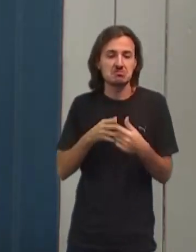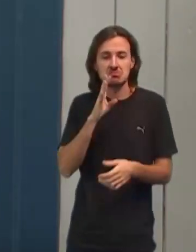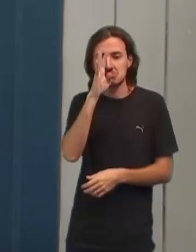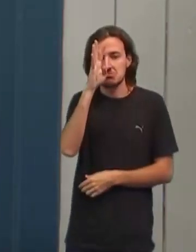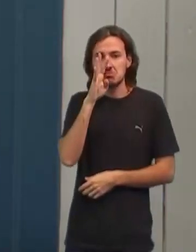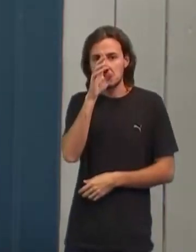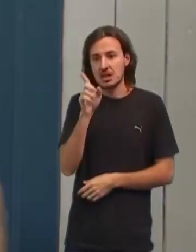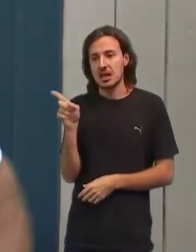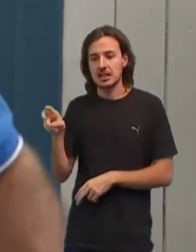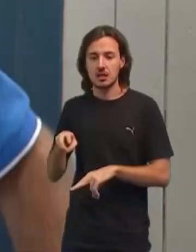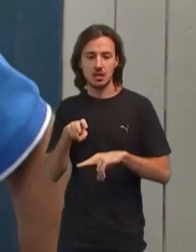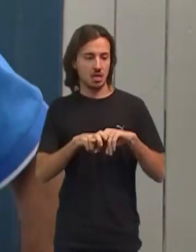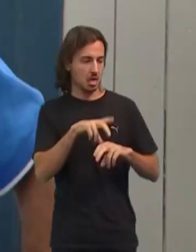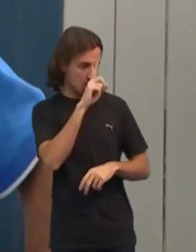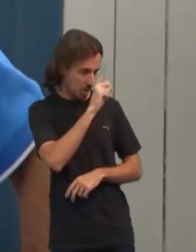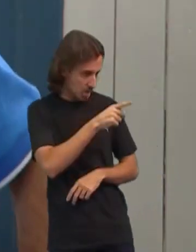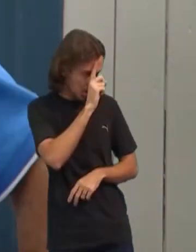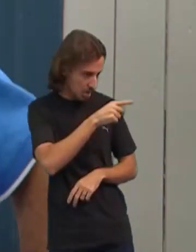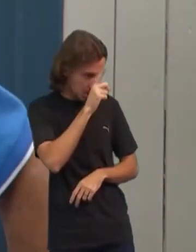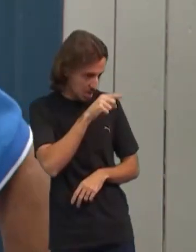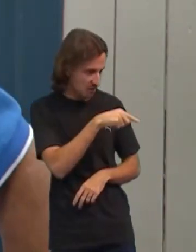casa, ela senta ali para mandar na gente.